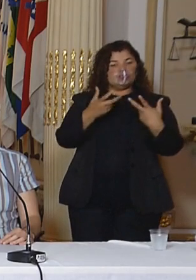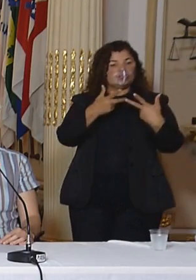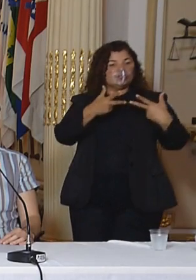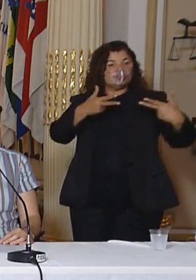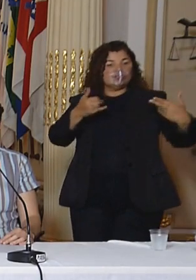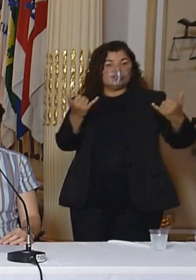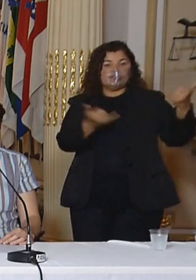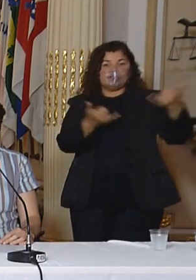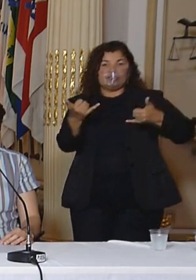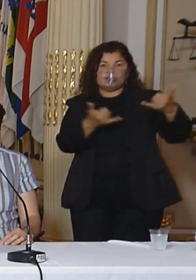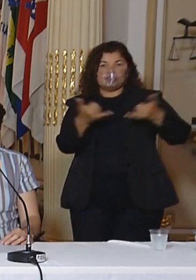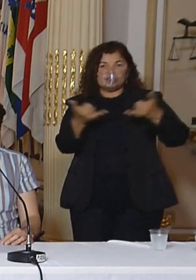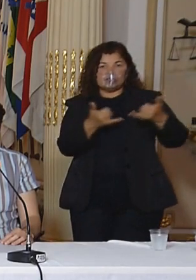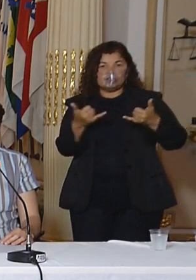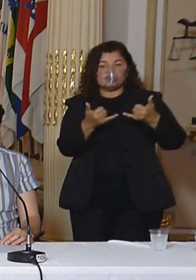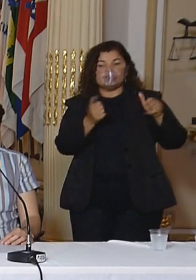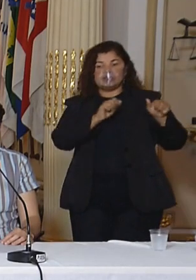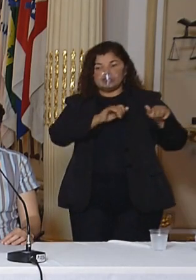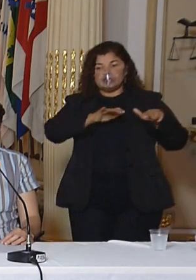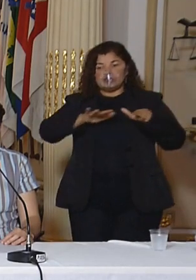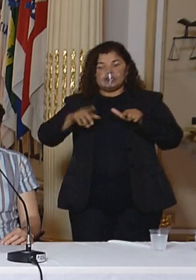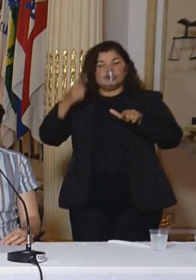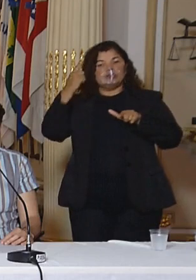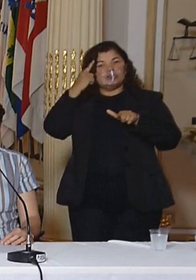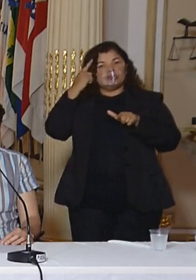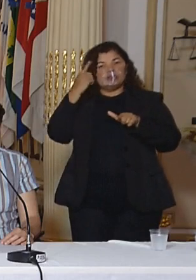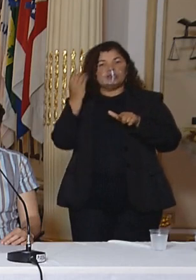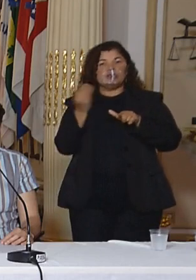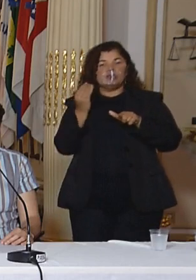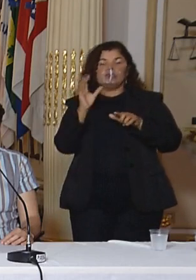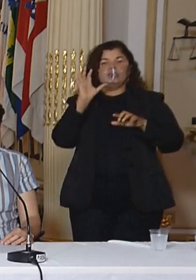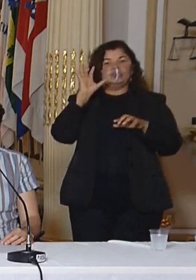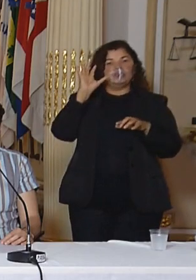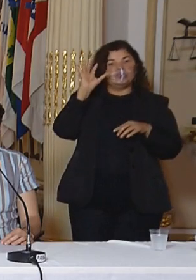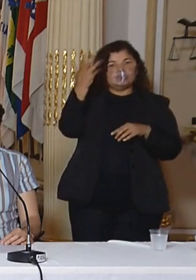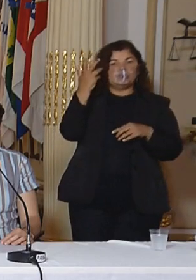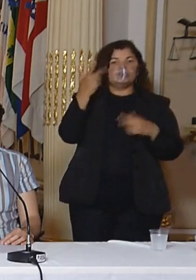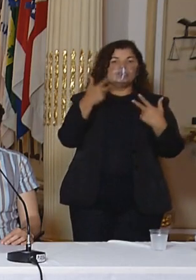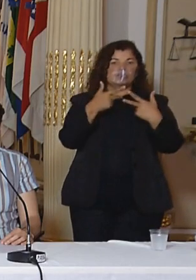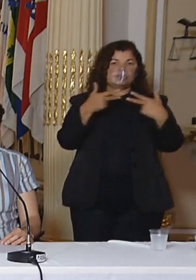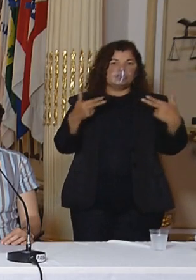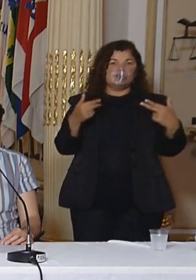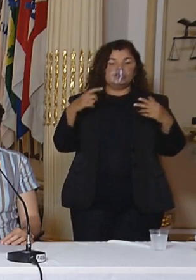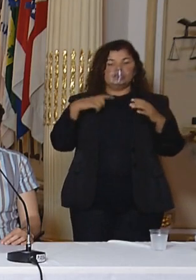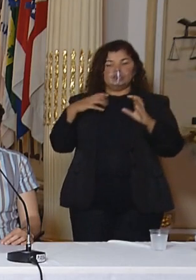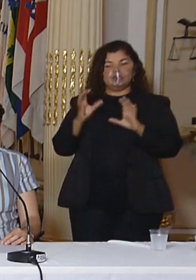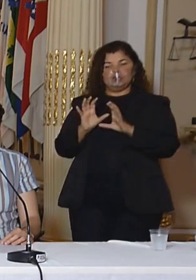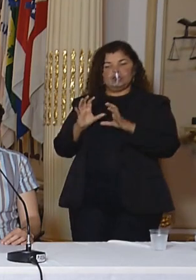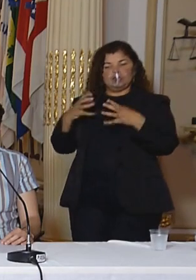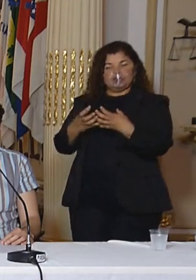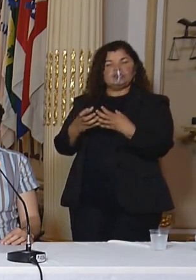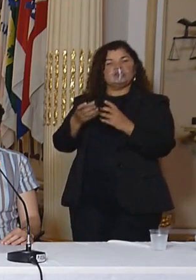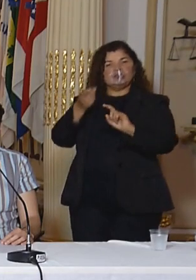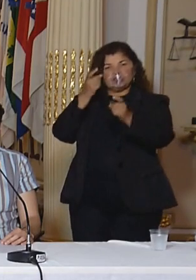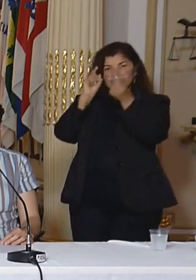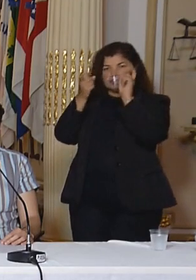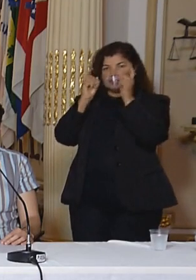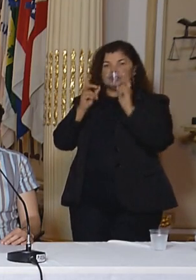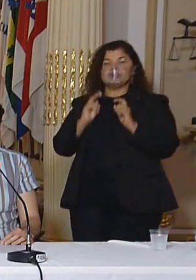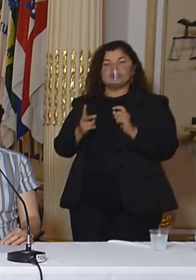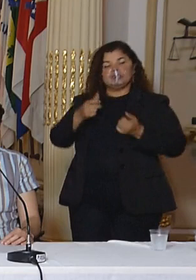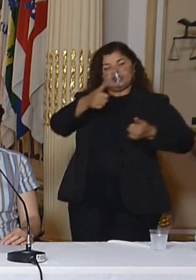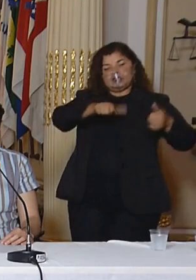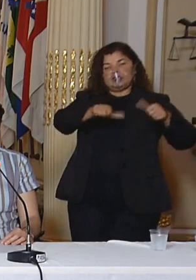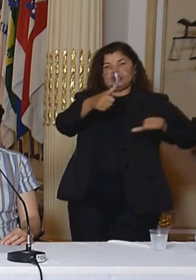semana para que tenha mais segurança na tomada de decisão. Nós temos um comitê aqui que se reúne para analisar